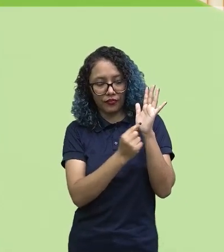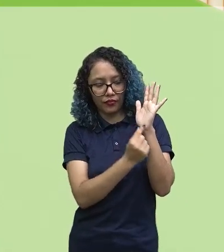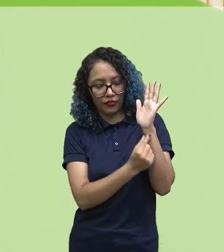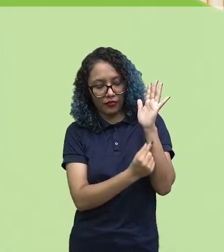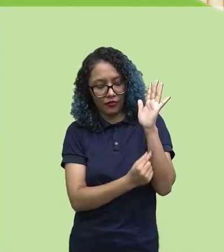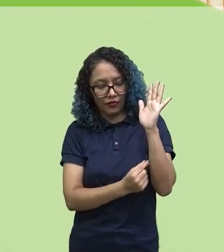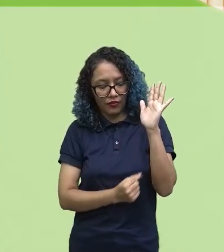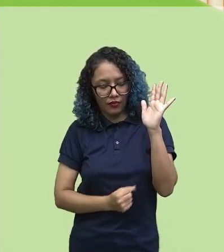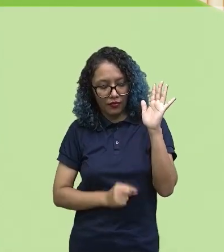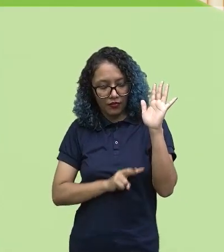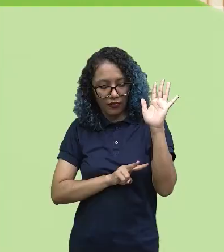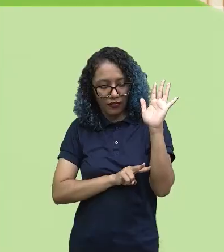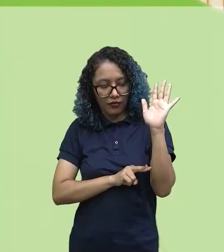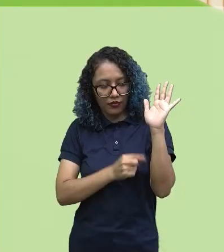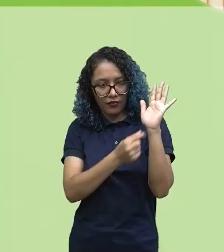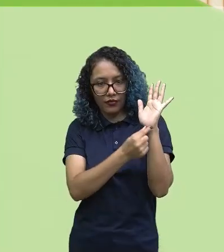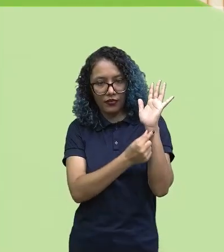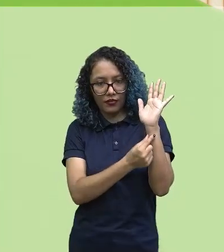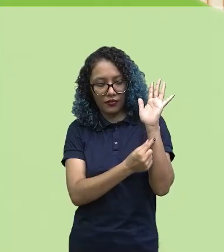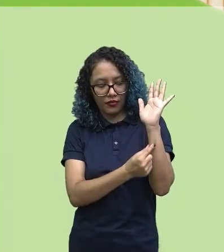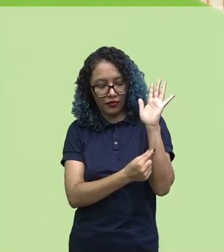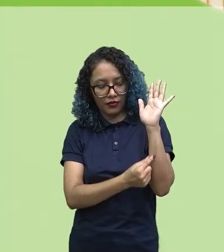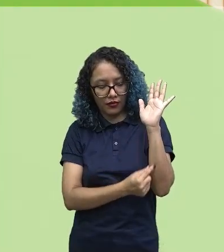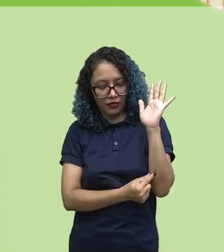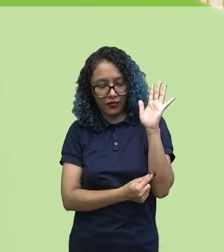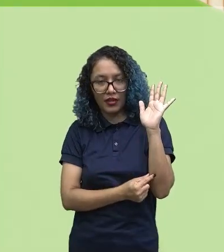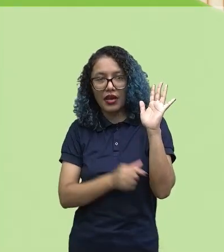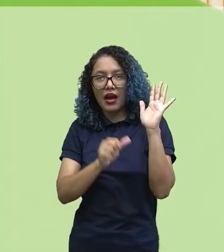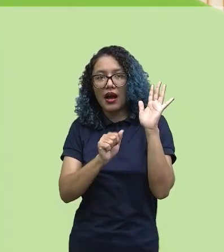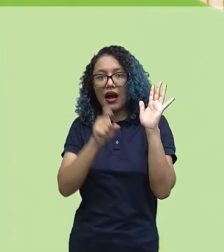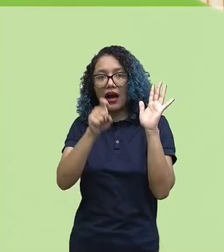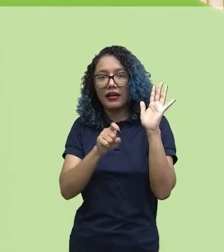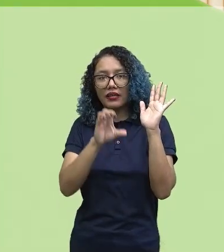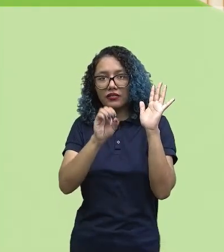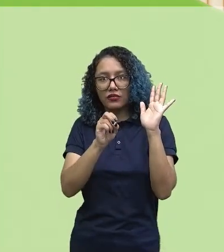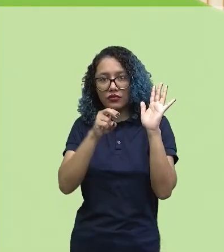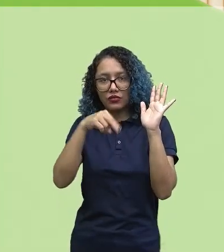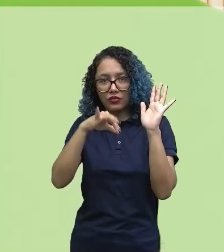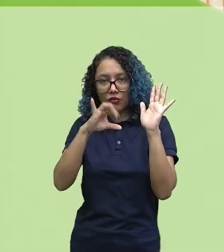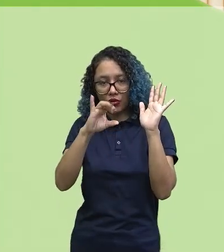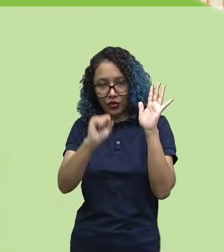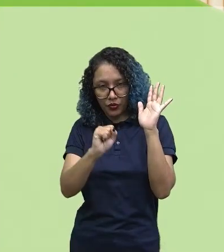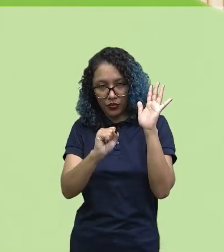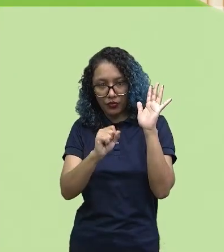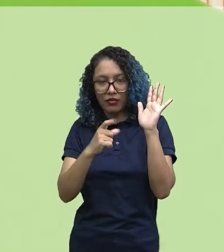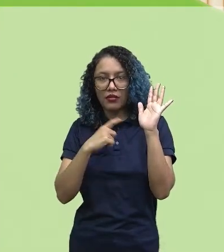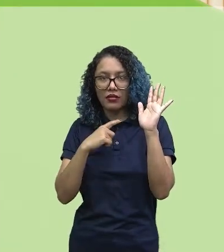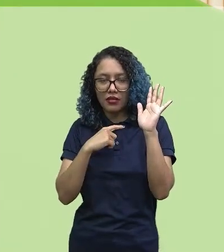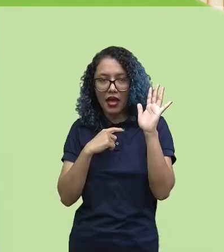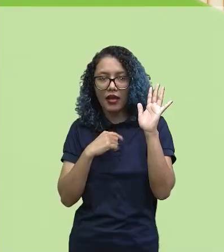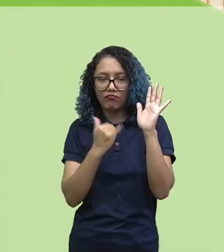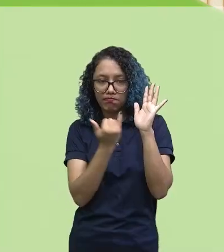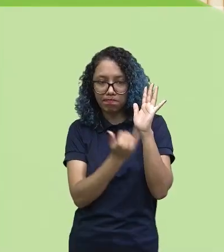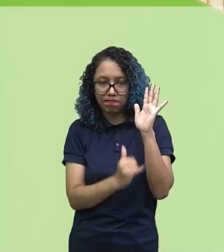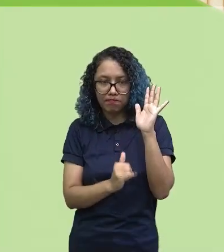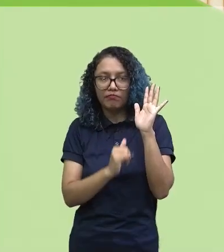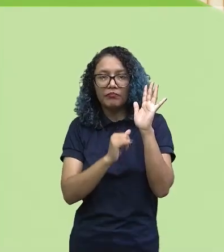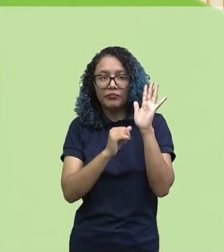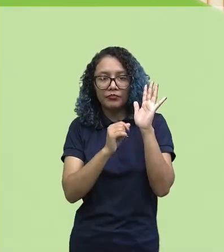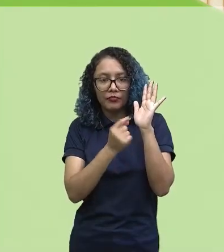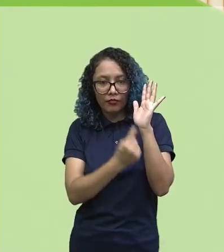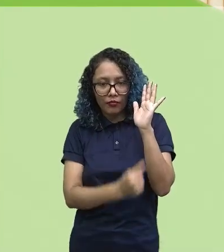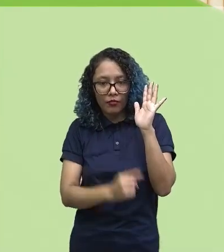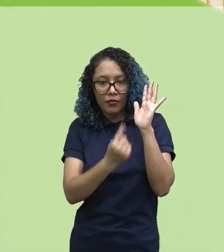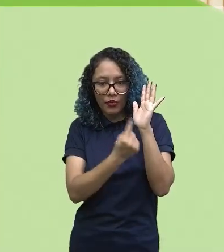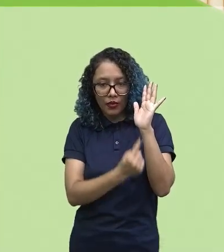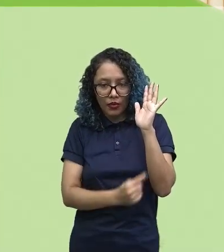corpo celular e esse prolongamento que é o axônio, onde passam os impulsos nervosos, tá? Então, lembrando que essas